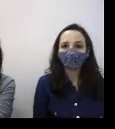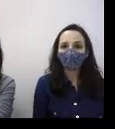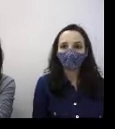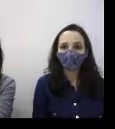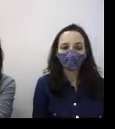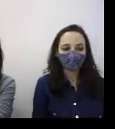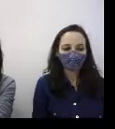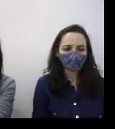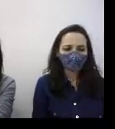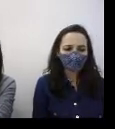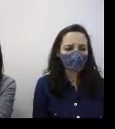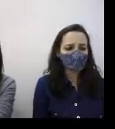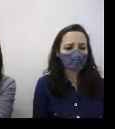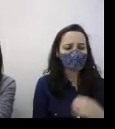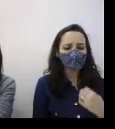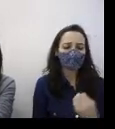cada conteúdo